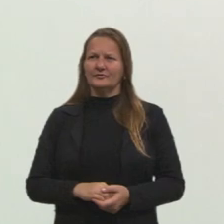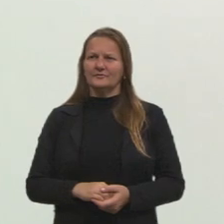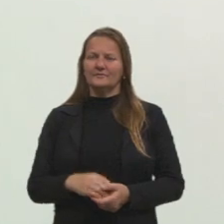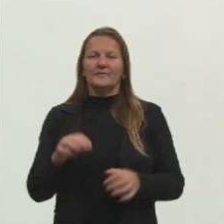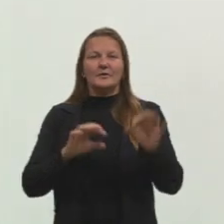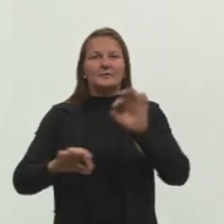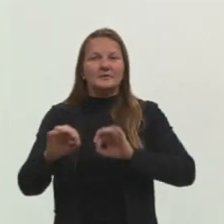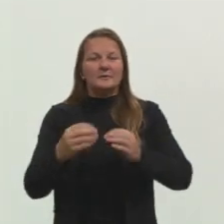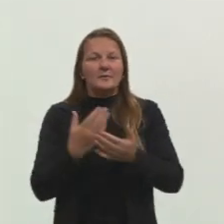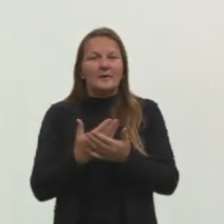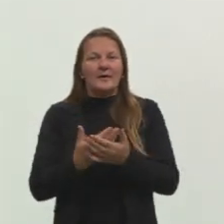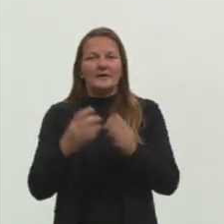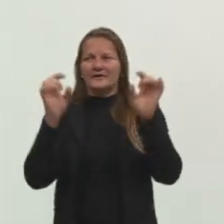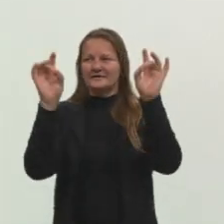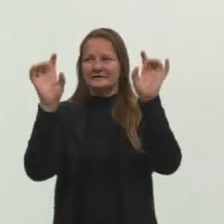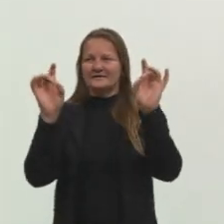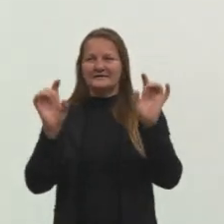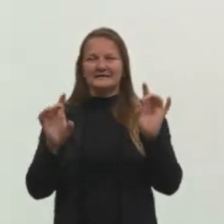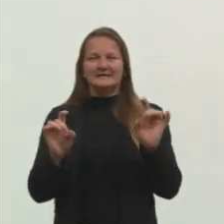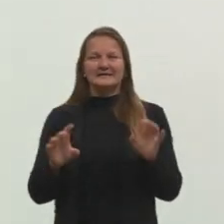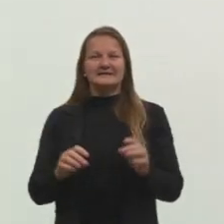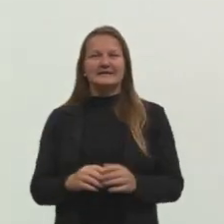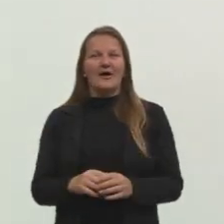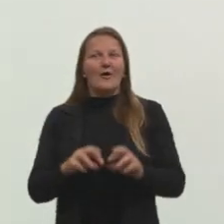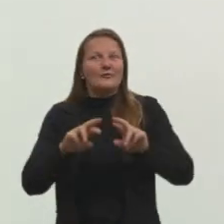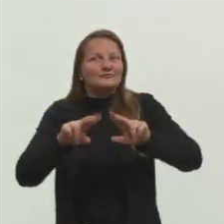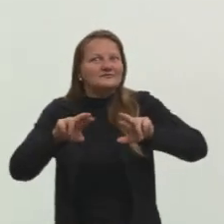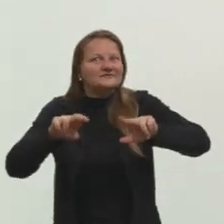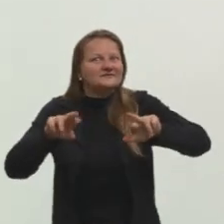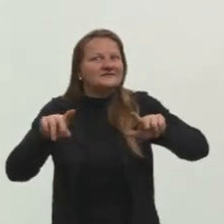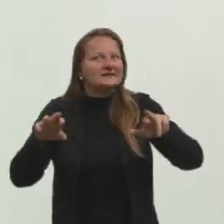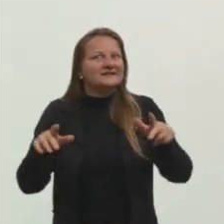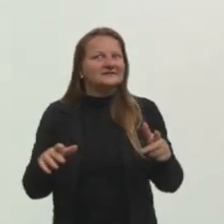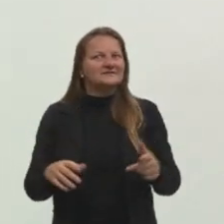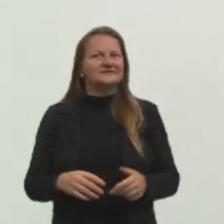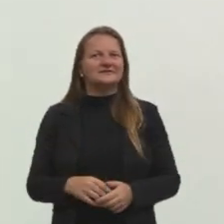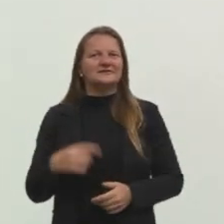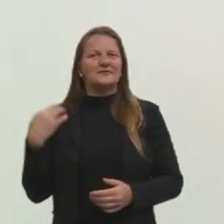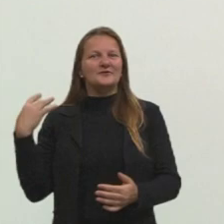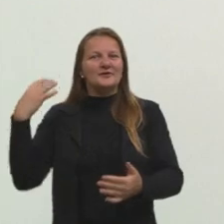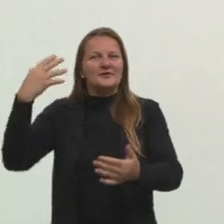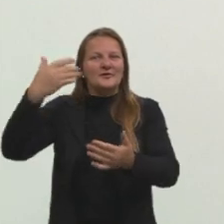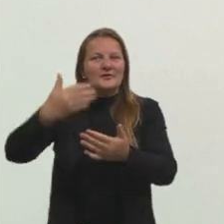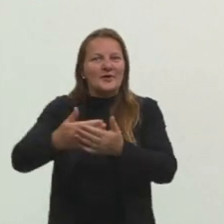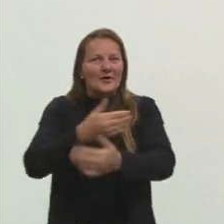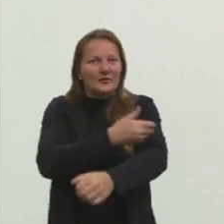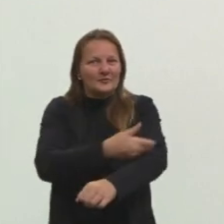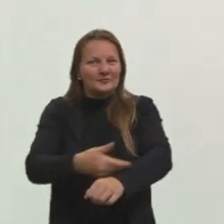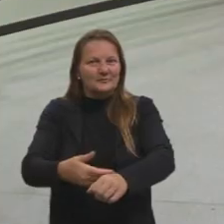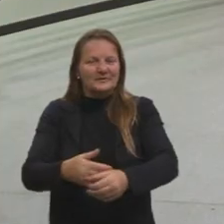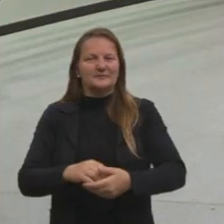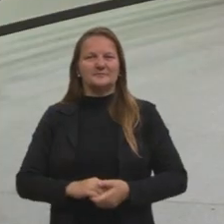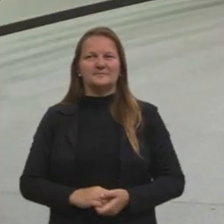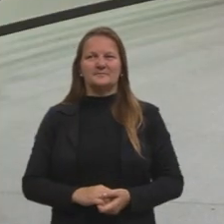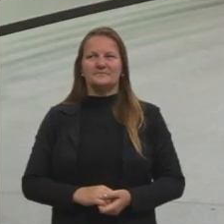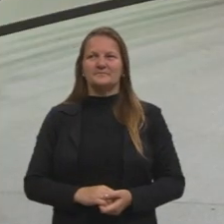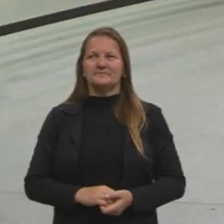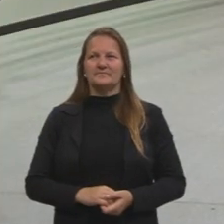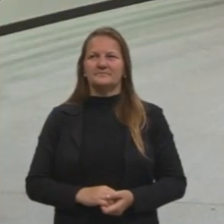preparamos uma aula especial uma aula um pouco diferente do que ver se eles vieram o ano todo assistindo